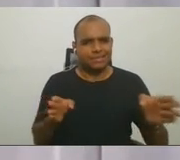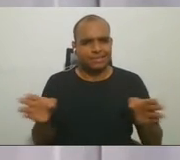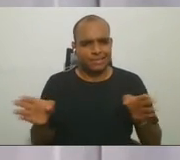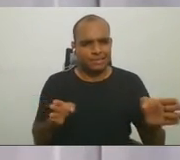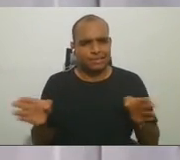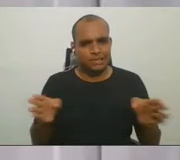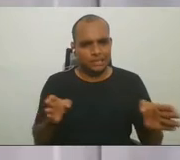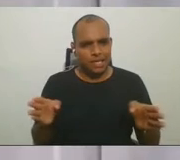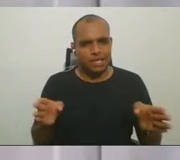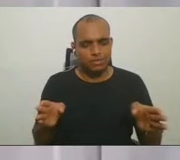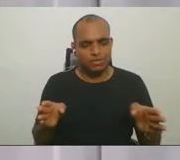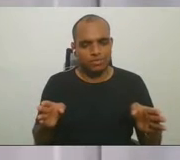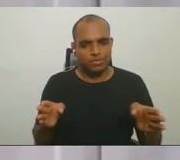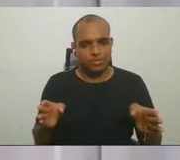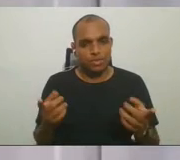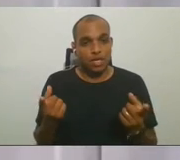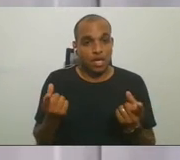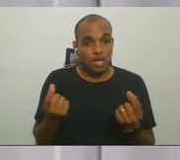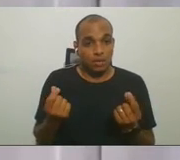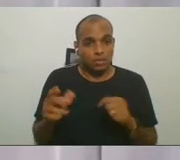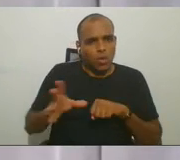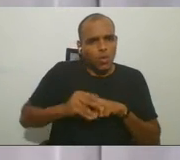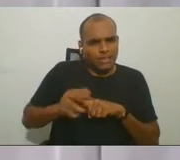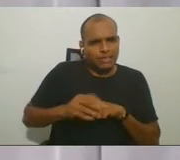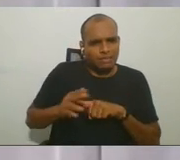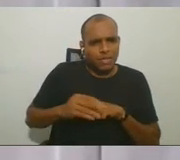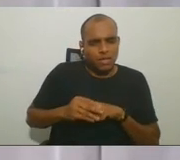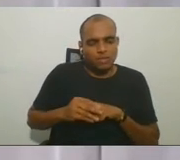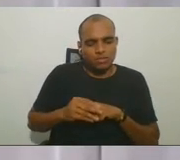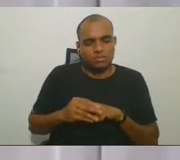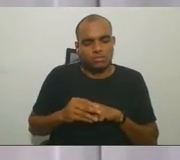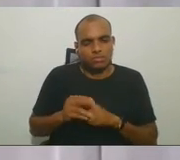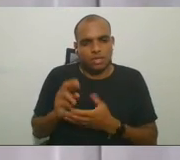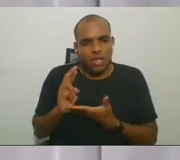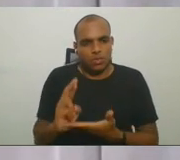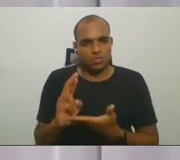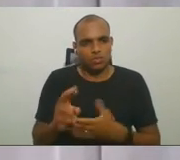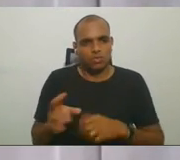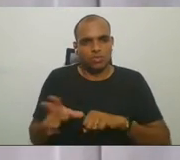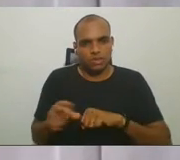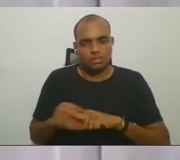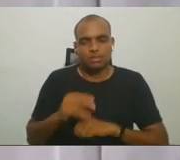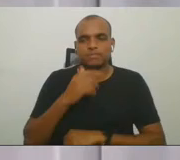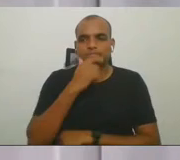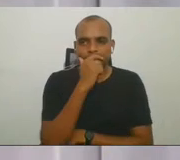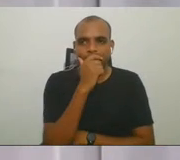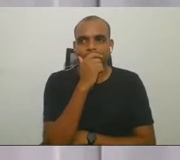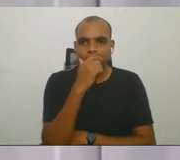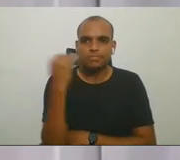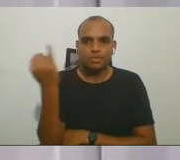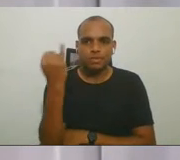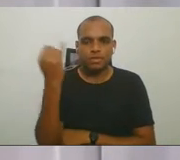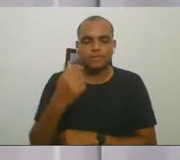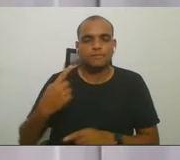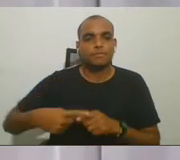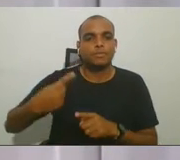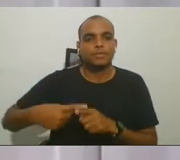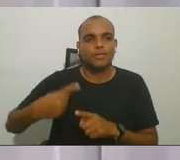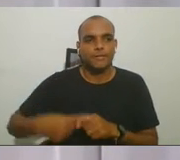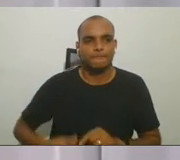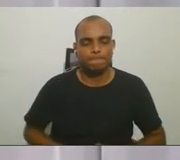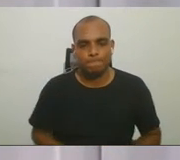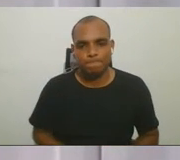de recursos de conocimiento. Es fundamental. Porque tem